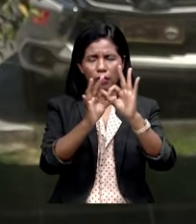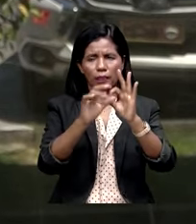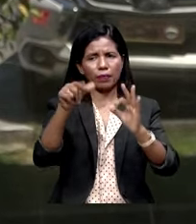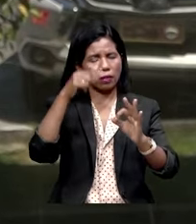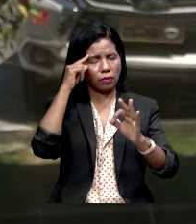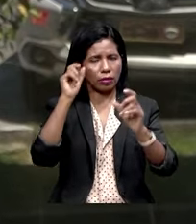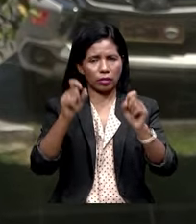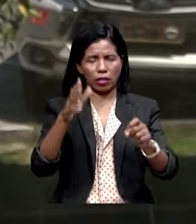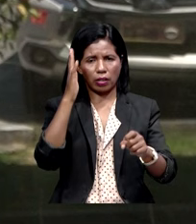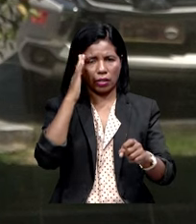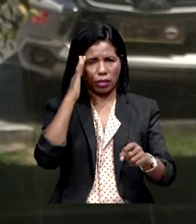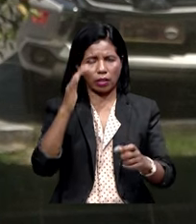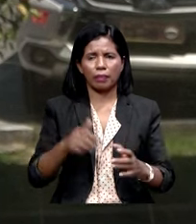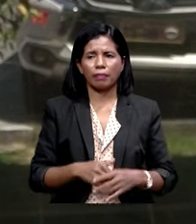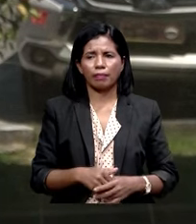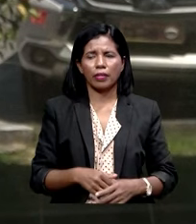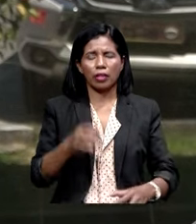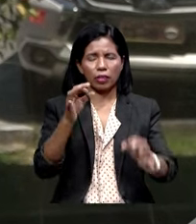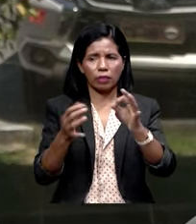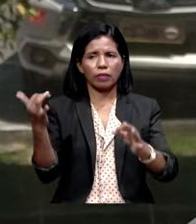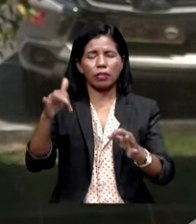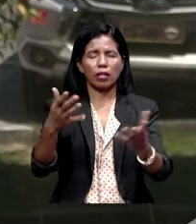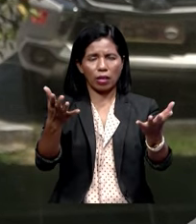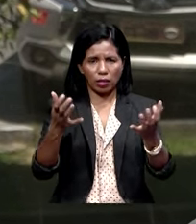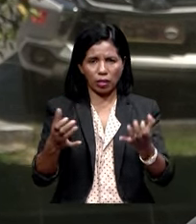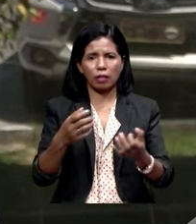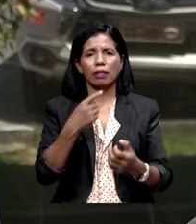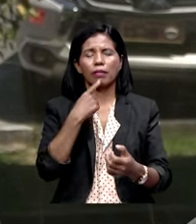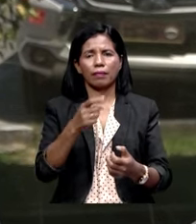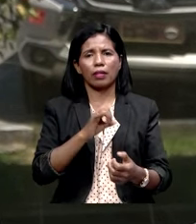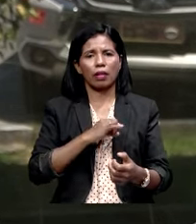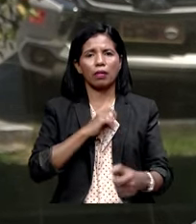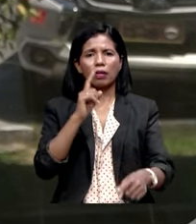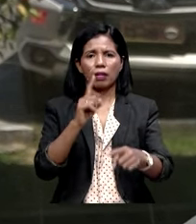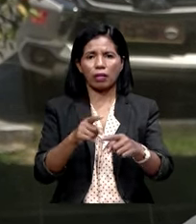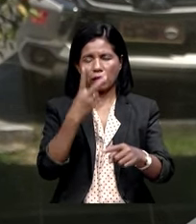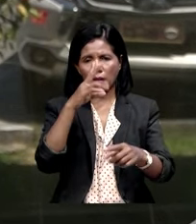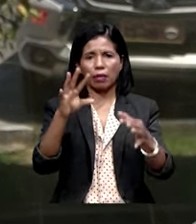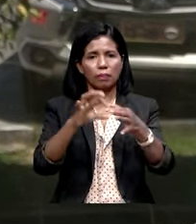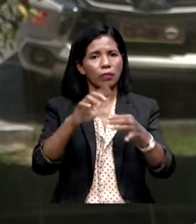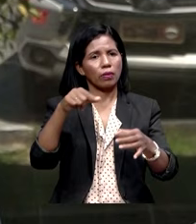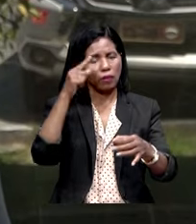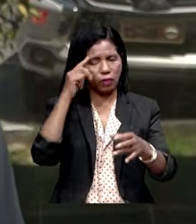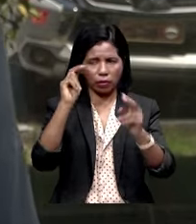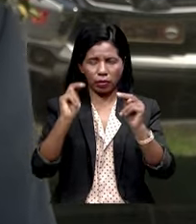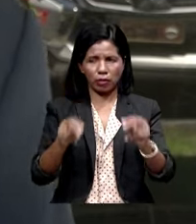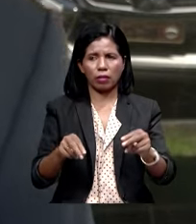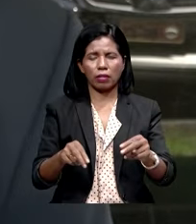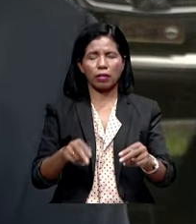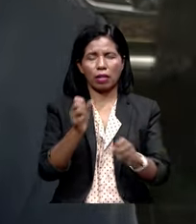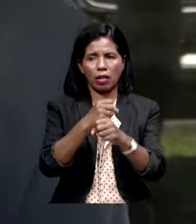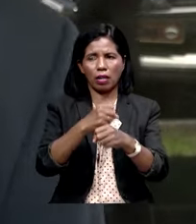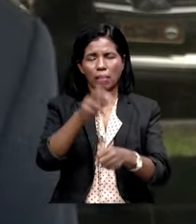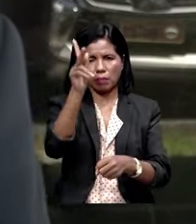governo considera cari sira cara considera a avaliação um bago membro governo tem que considera a pesquisa ser né